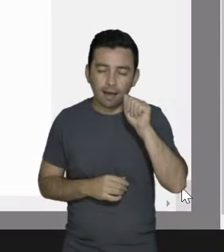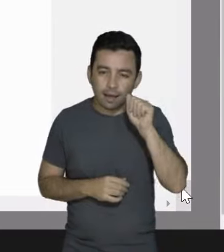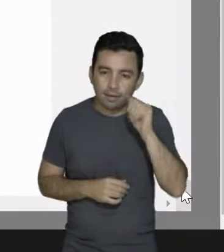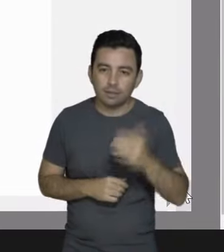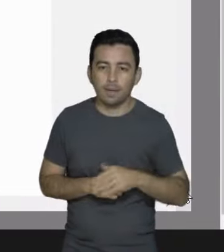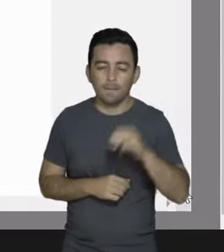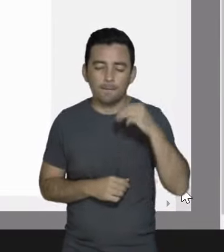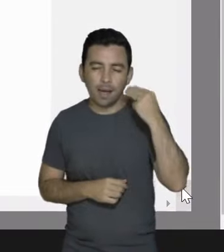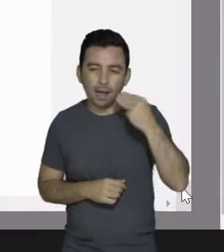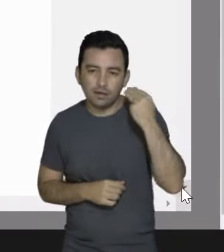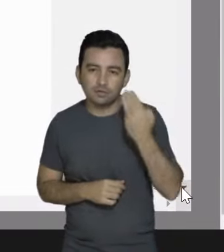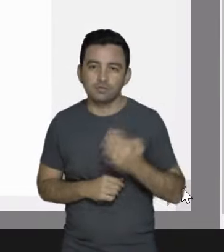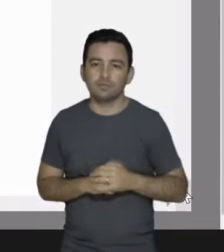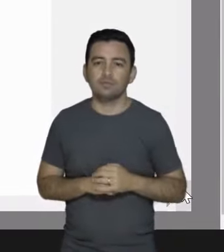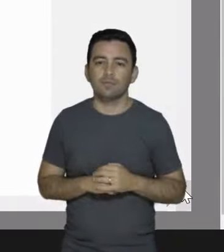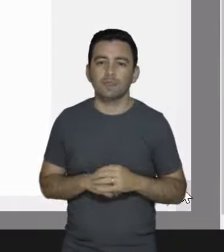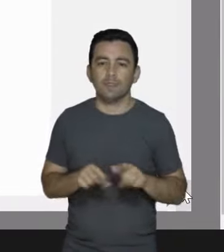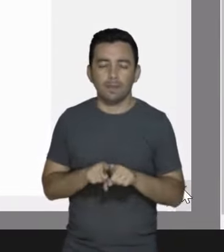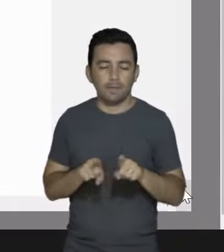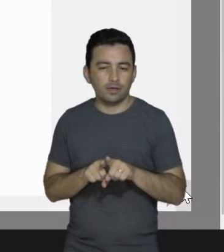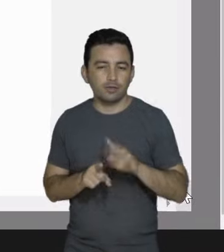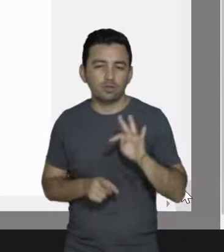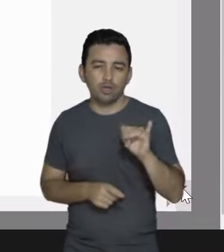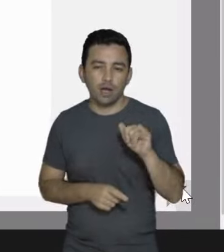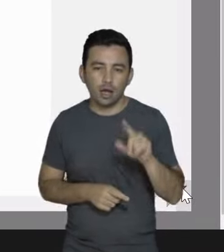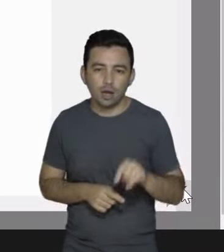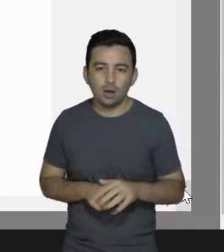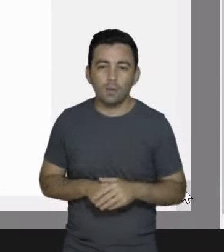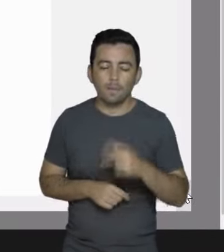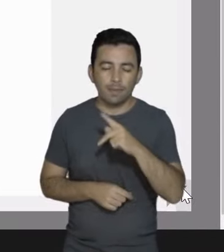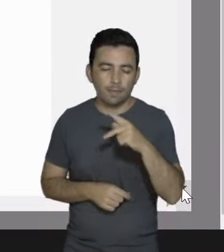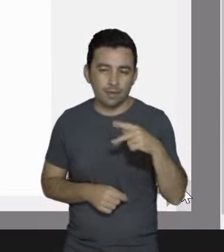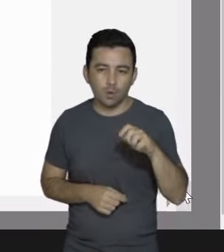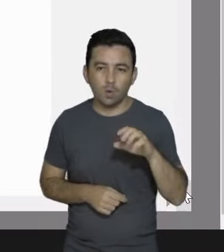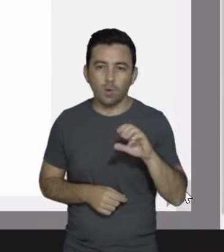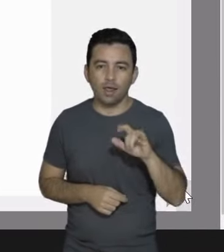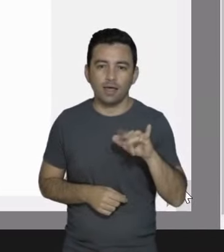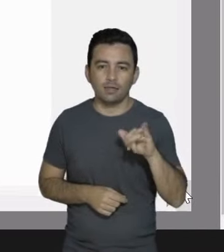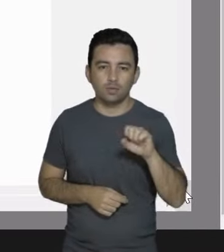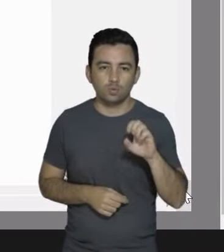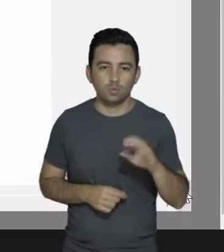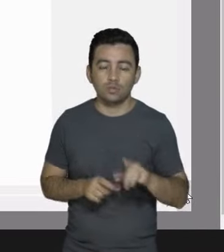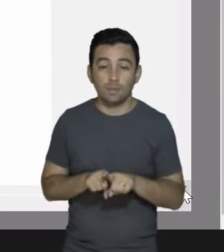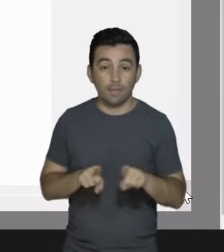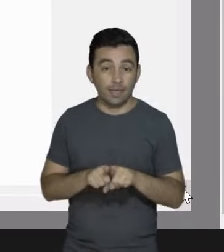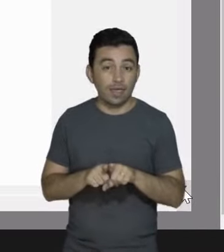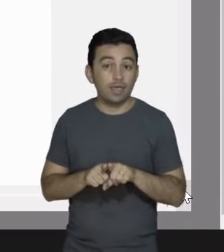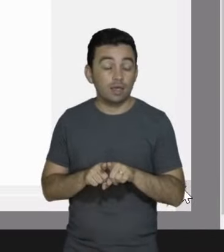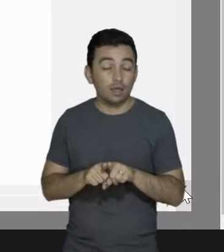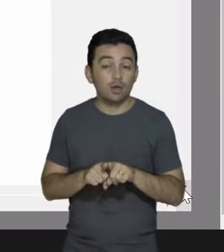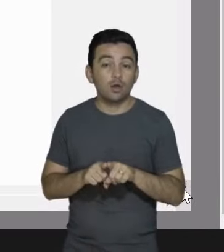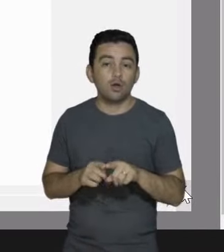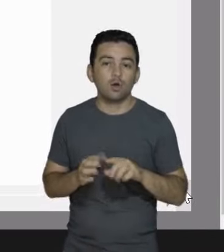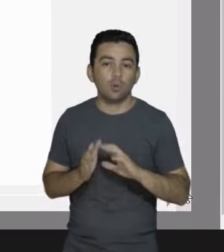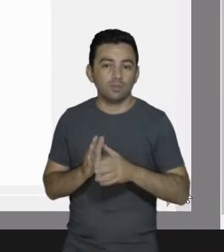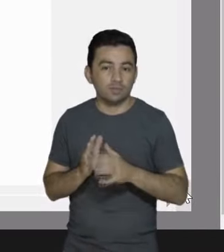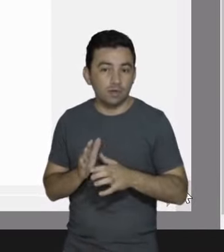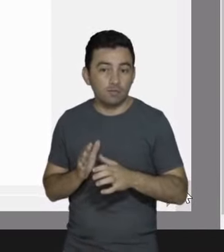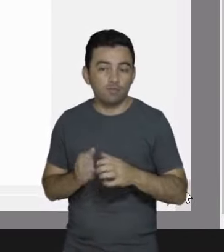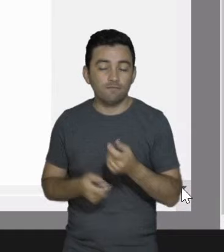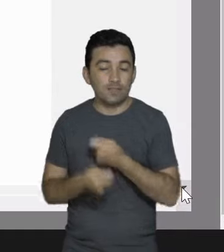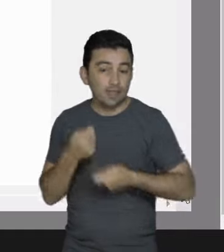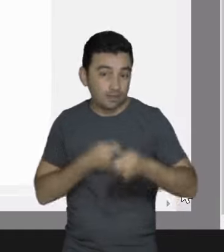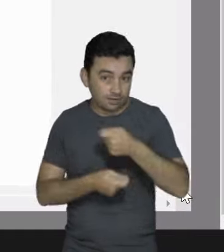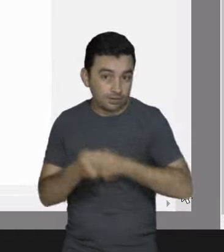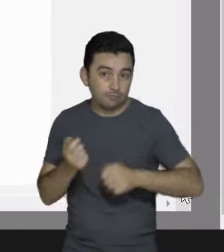Deputado João Neiva Deputado Thiago zille Deputado pepecolaço comissão de Finanças e tributação Deputado Lucas